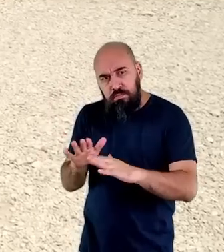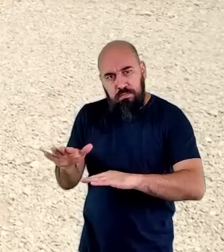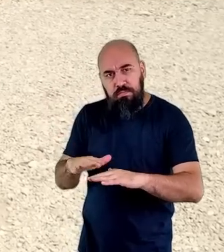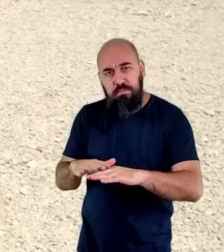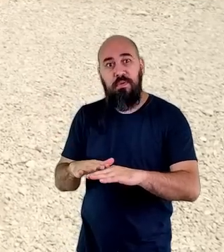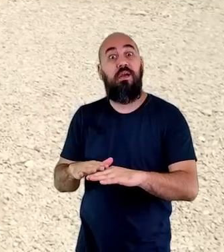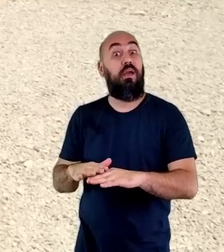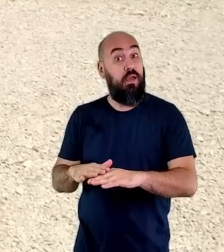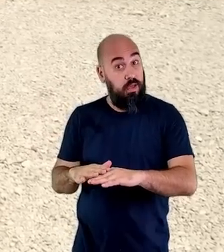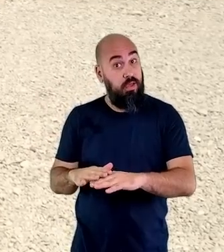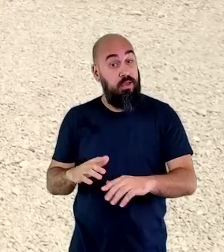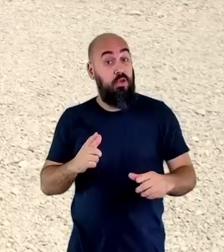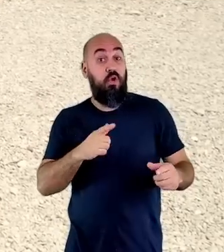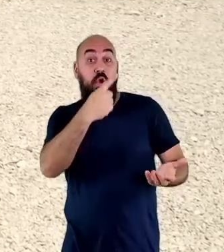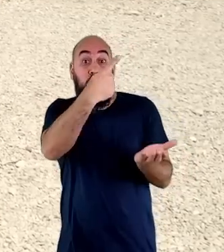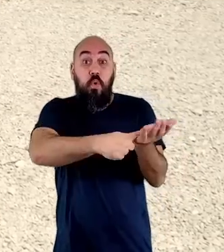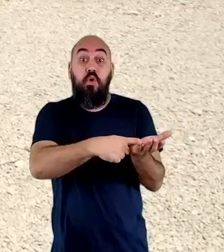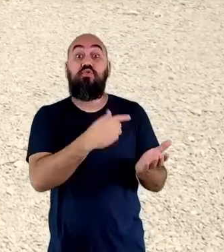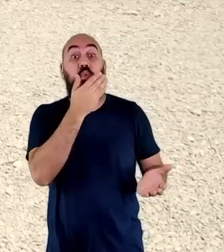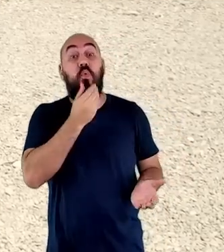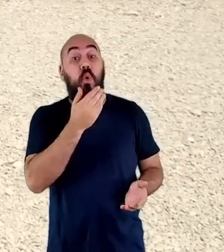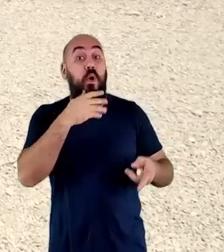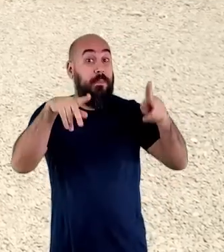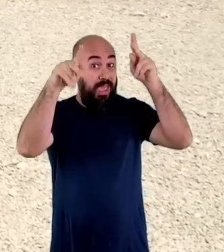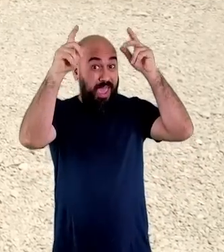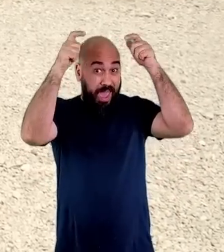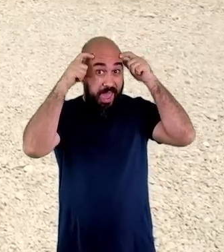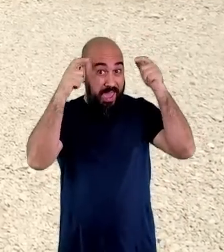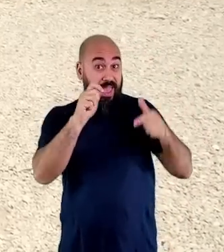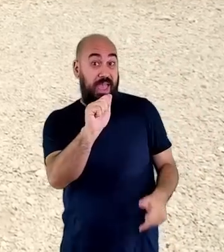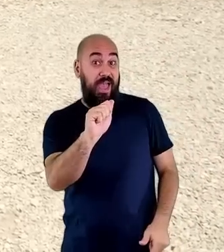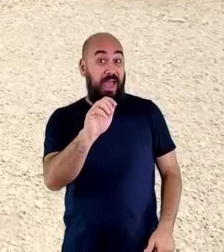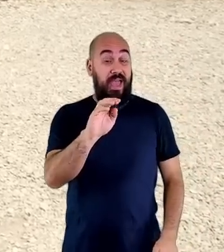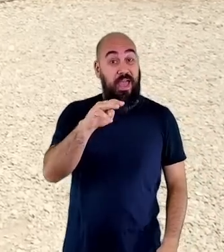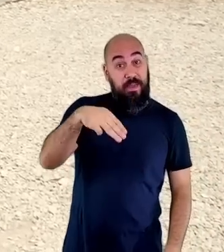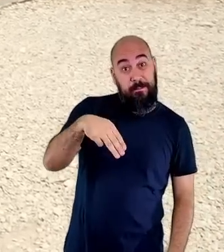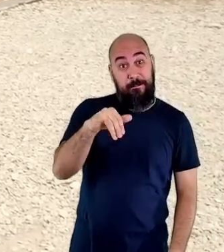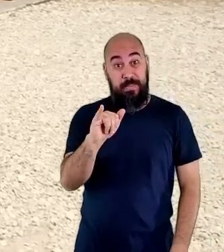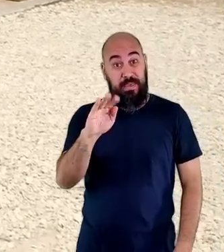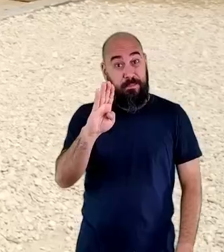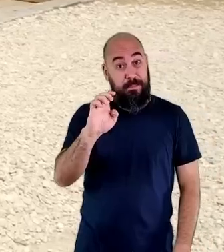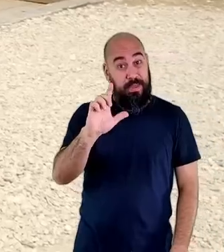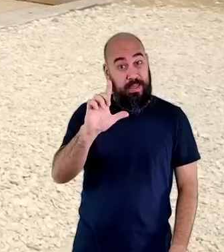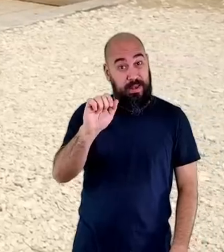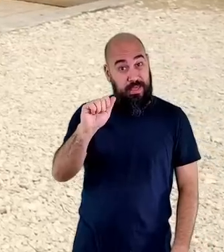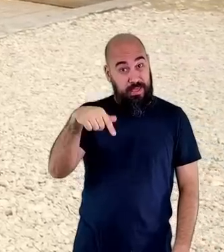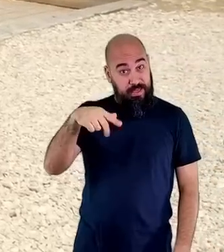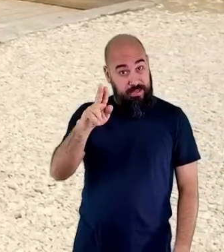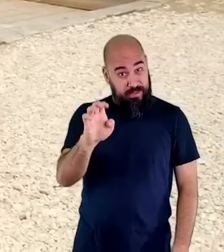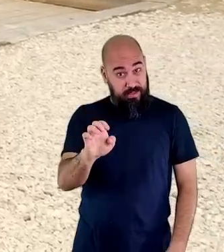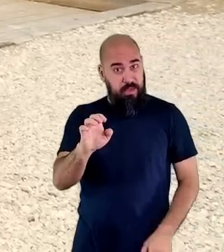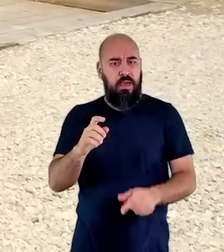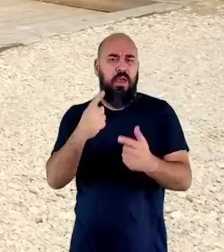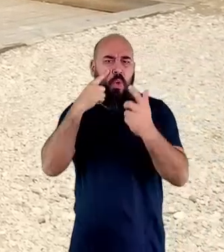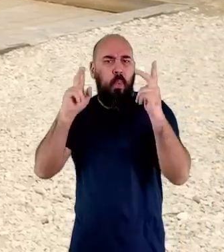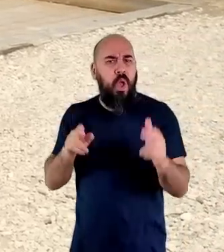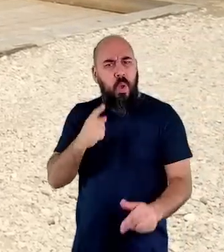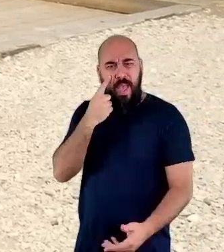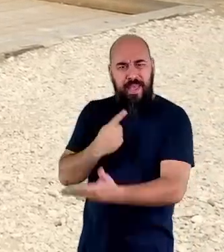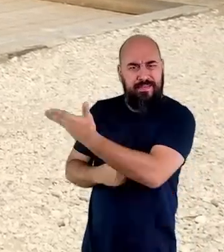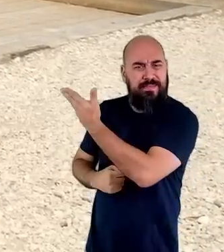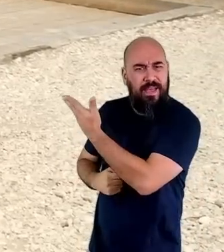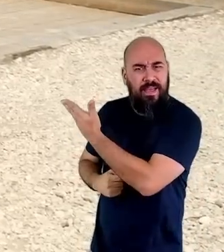Abimeleque, descrito como o rei dos filisteus, diz que Abraão plantou uma árvore idêntica a essa que está aqui atrás. Esta aqui é